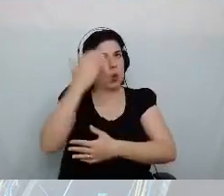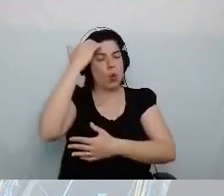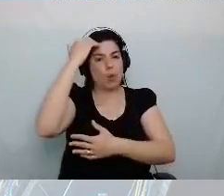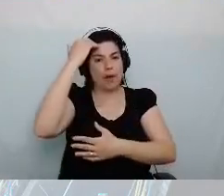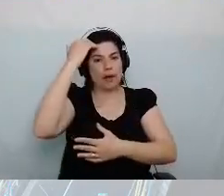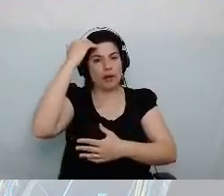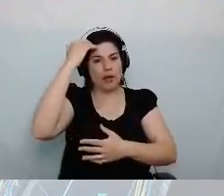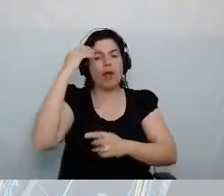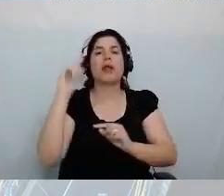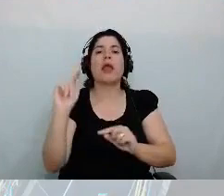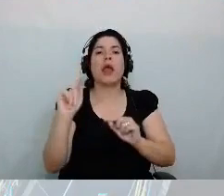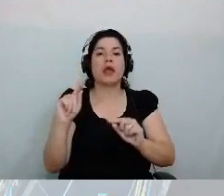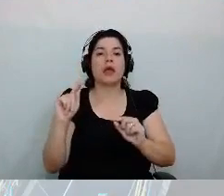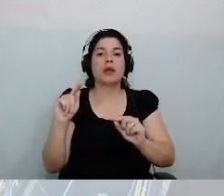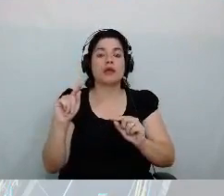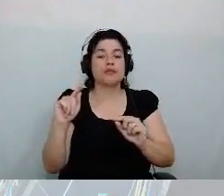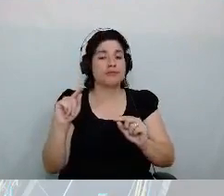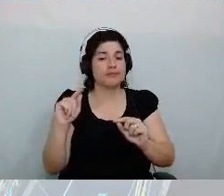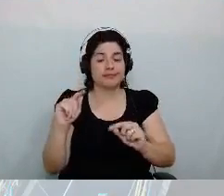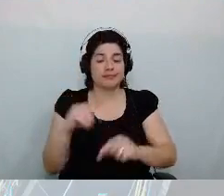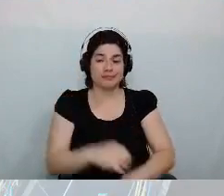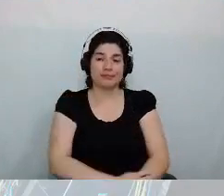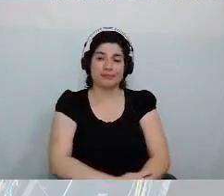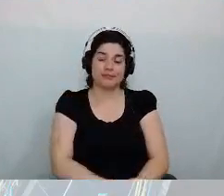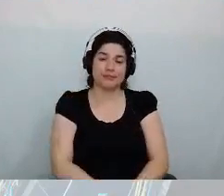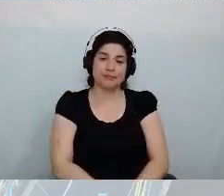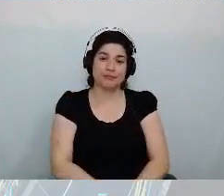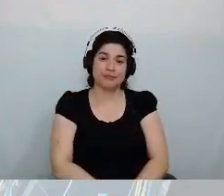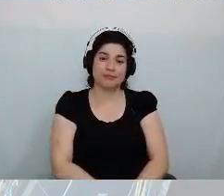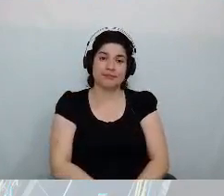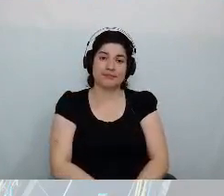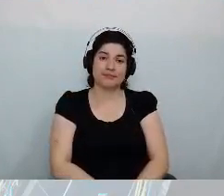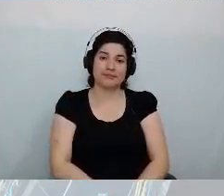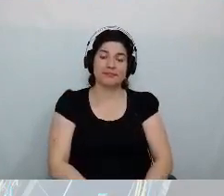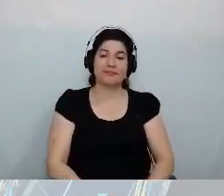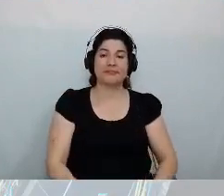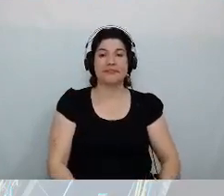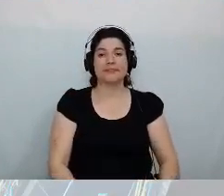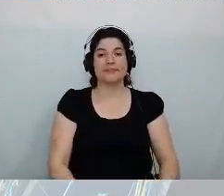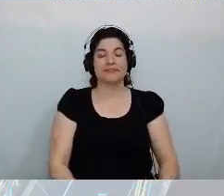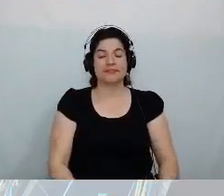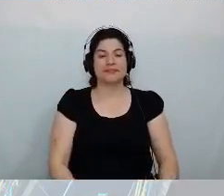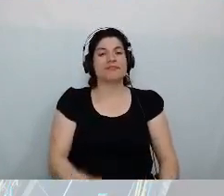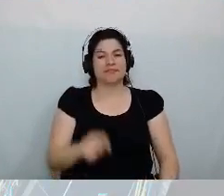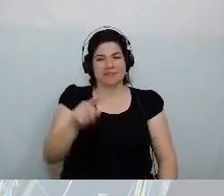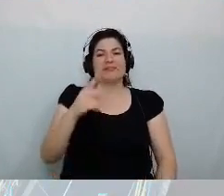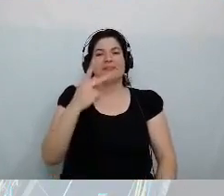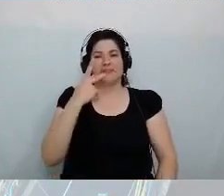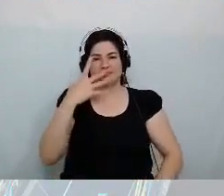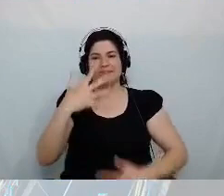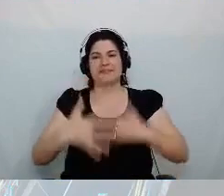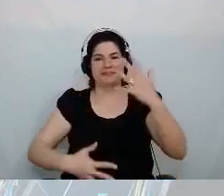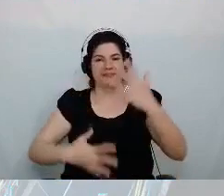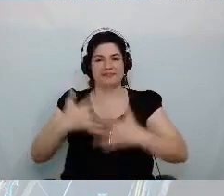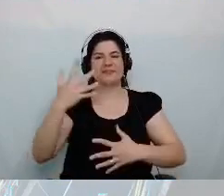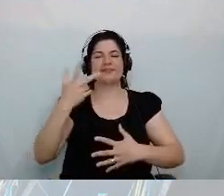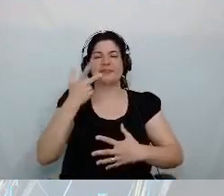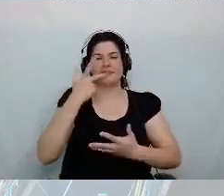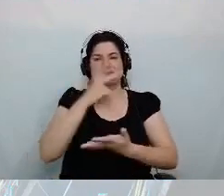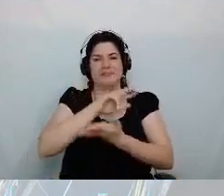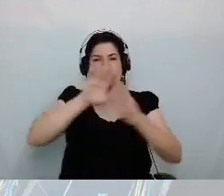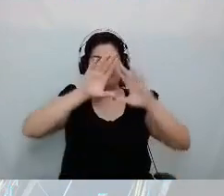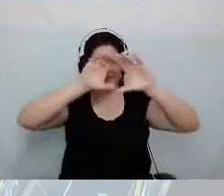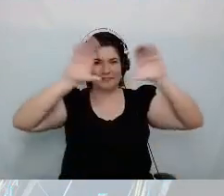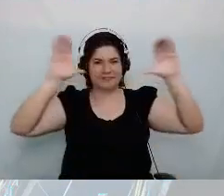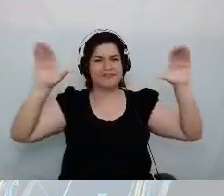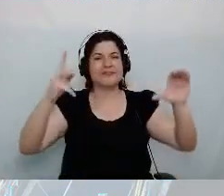Quem? Você é sacanagem, hein, Laís? Você atrapalhou o moço lá falando de multicloud, aquela hora você foi falar